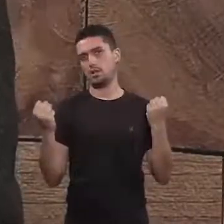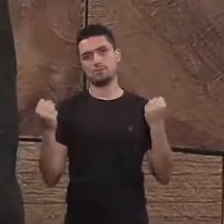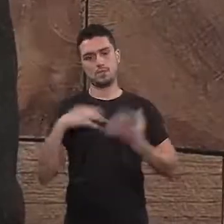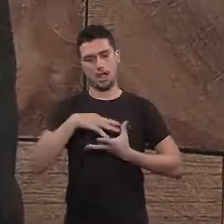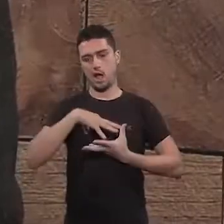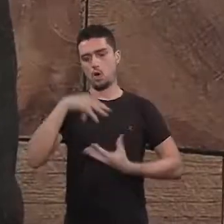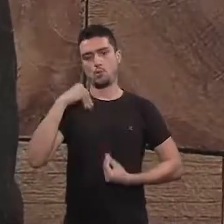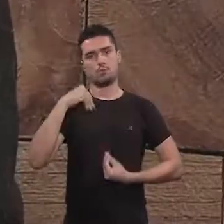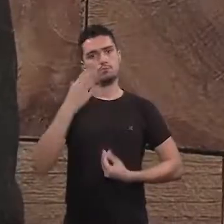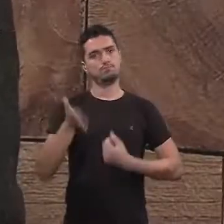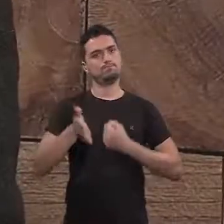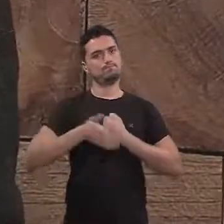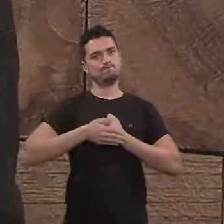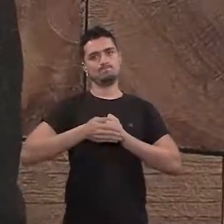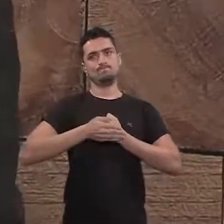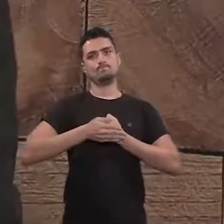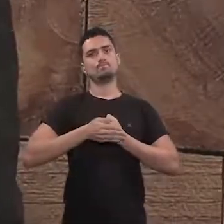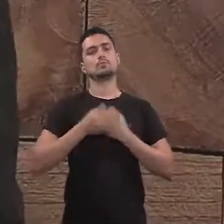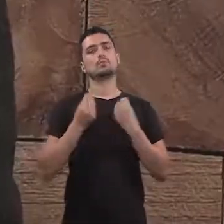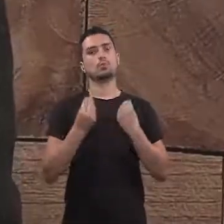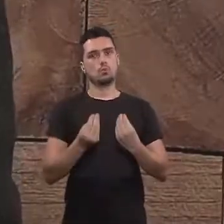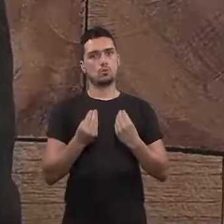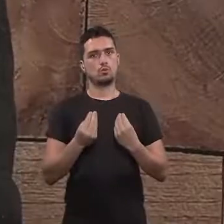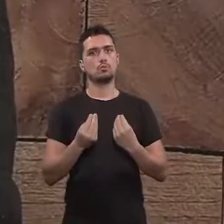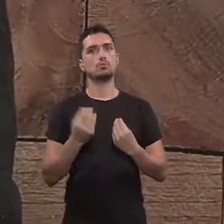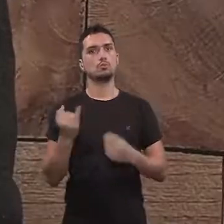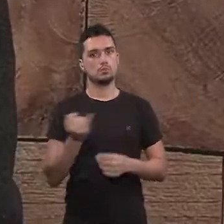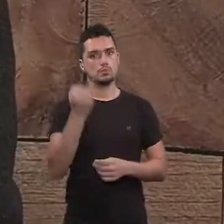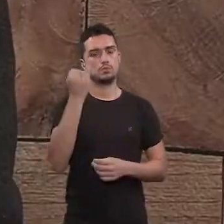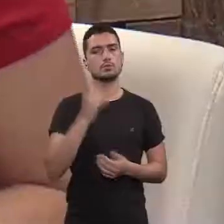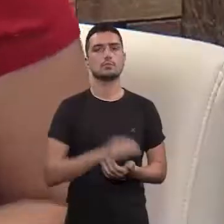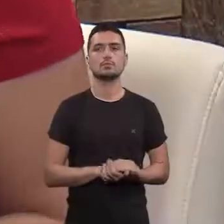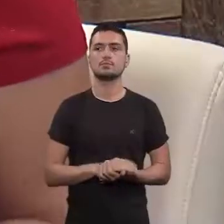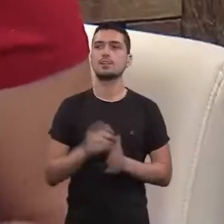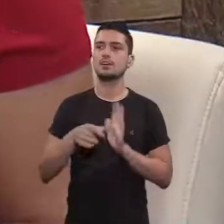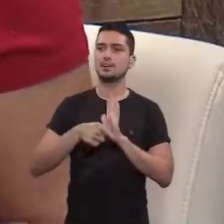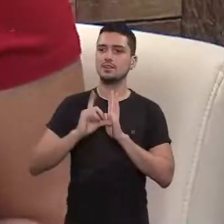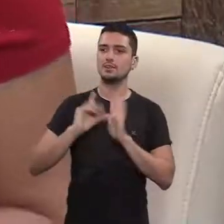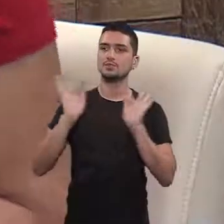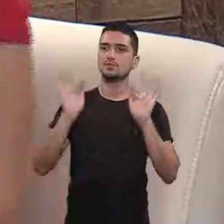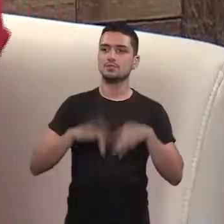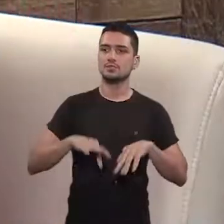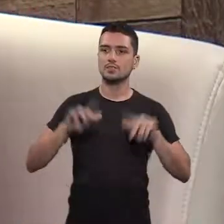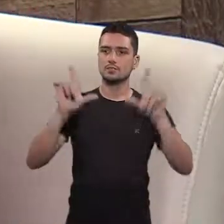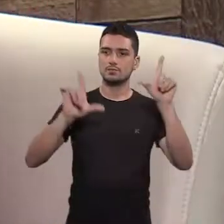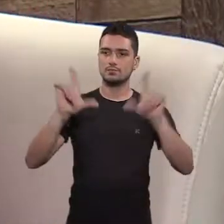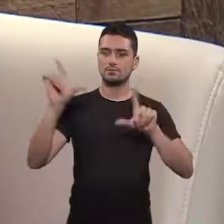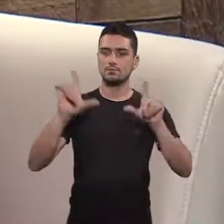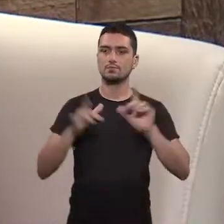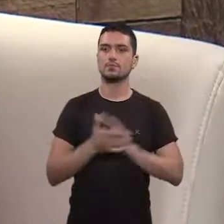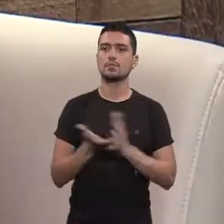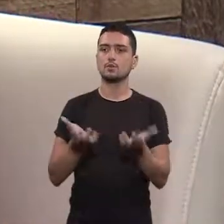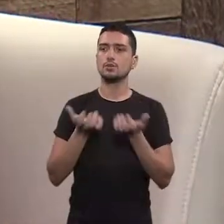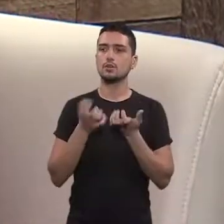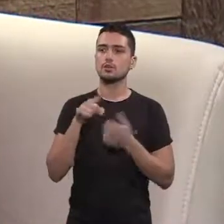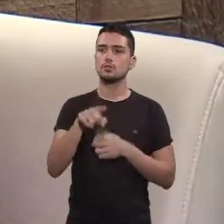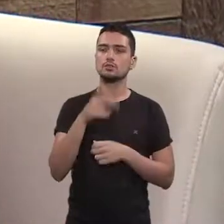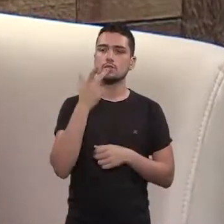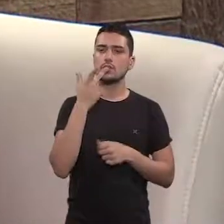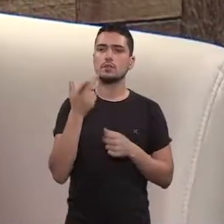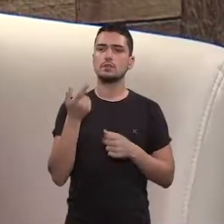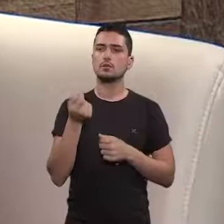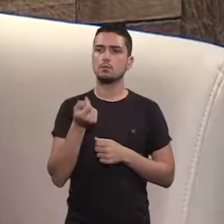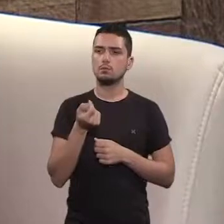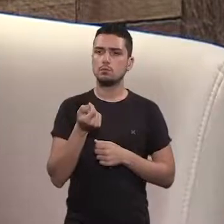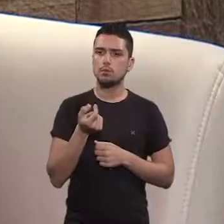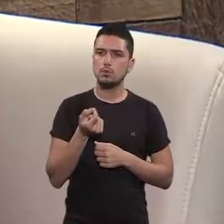valores espirituais dentro de você. Isso é de mais importante do que tudo. E, professor, antes da gente encerrar, eu queria que o senhor